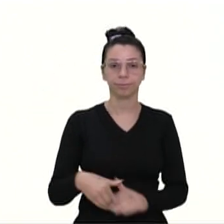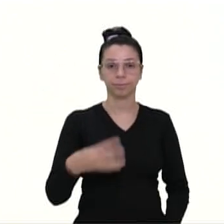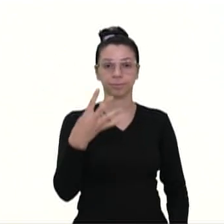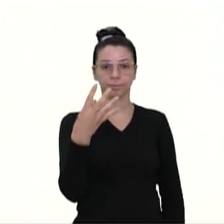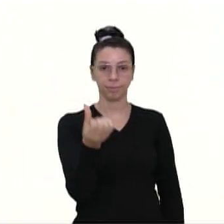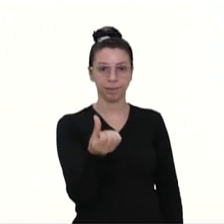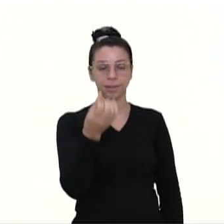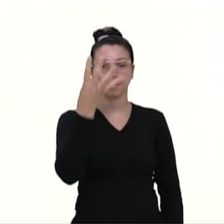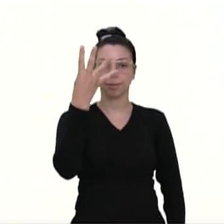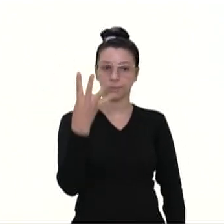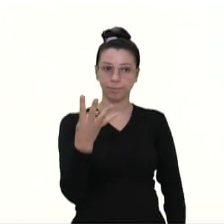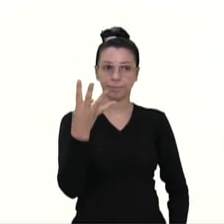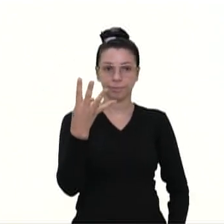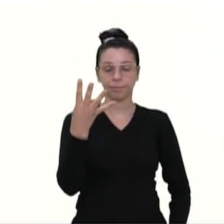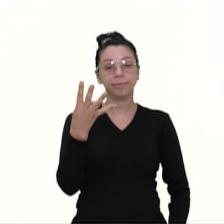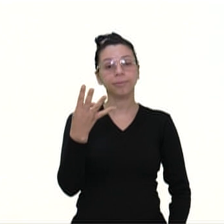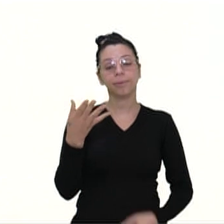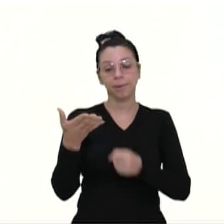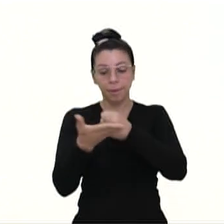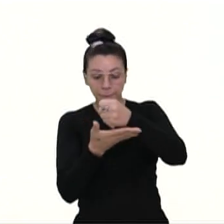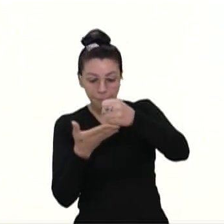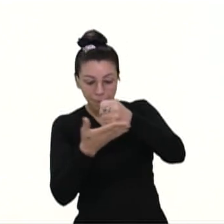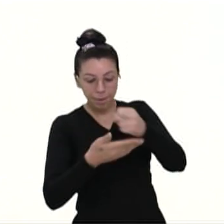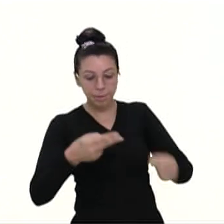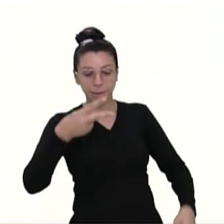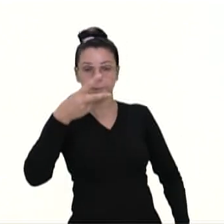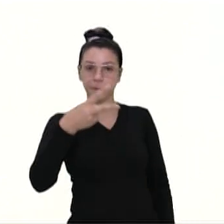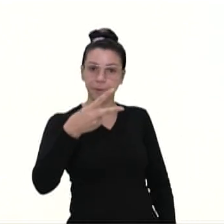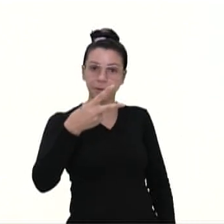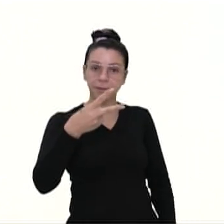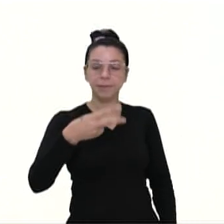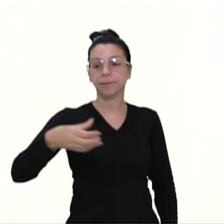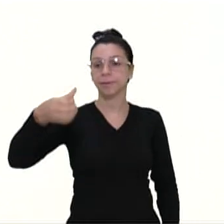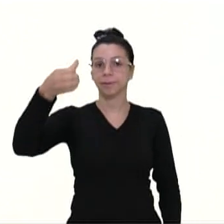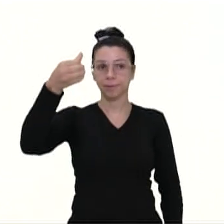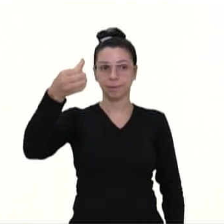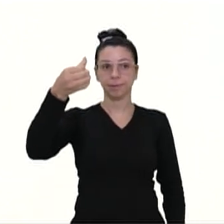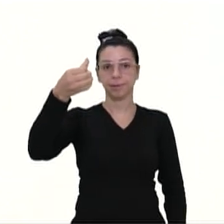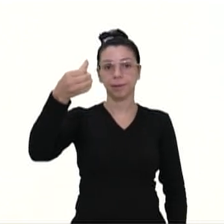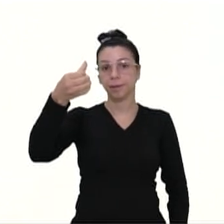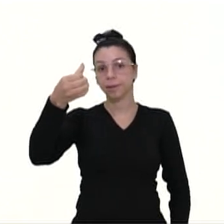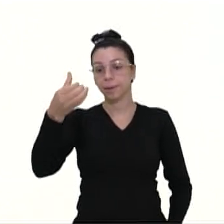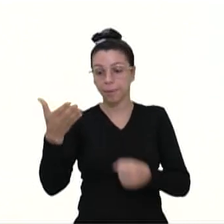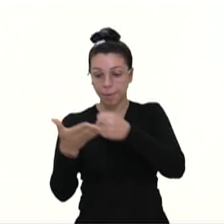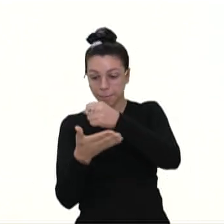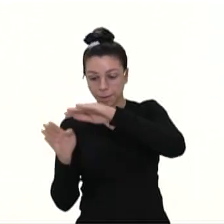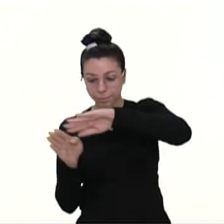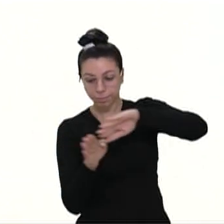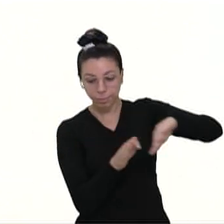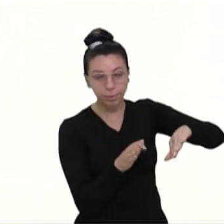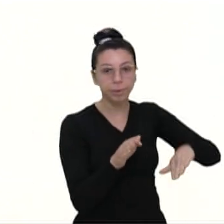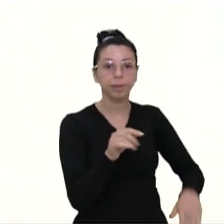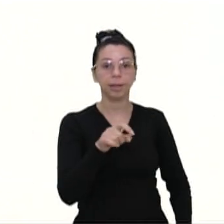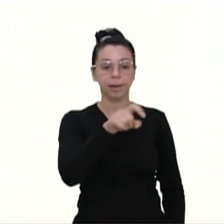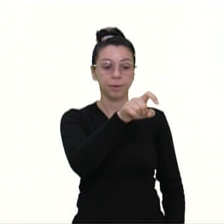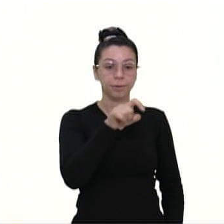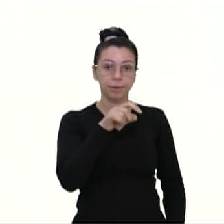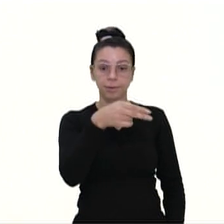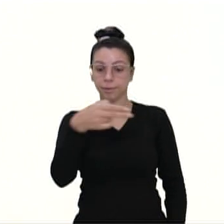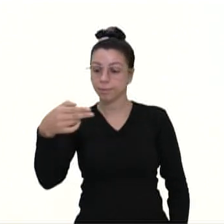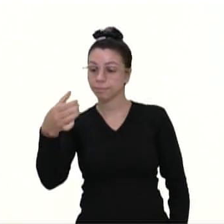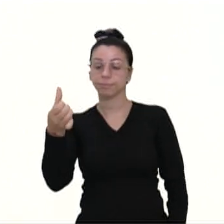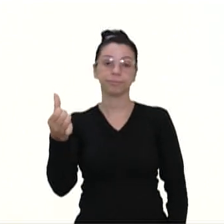64 reescrevendo na base 2, o 2 elevado a 6, a gente esquece as bases e tem x igual a 6, ou seja,